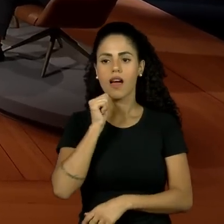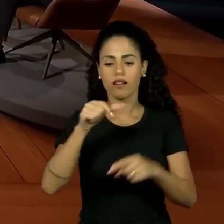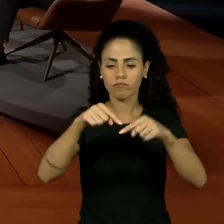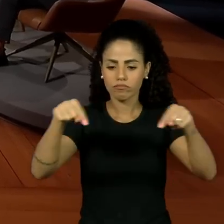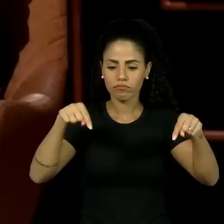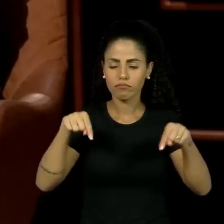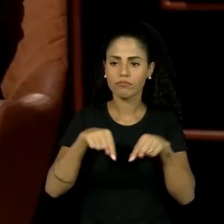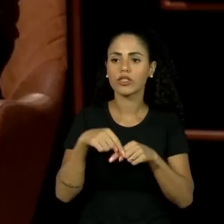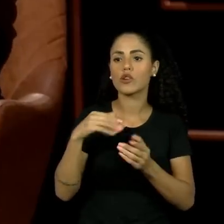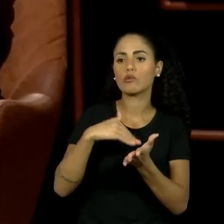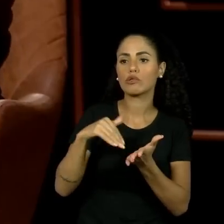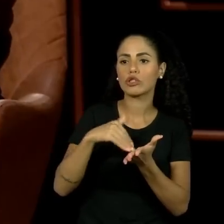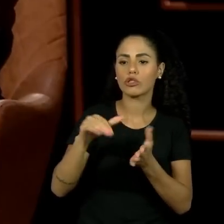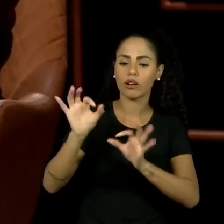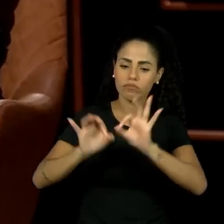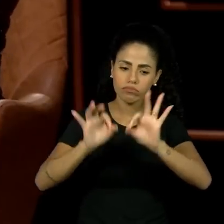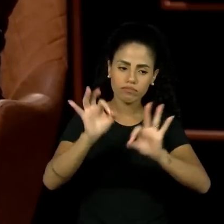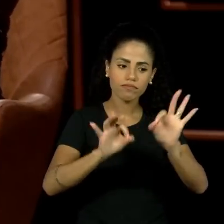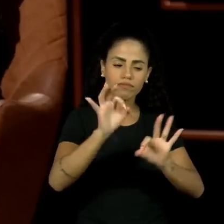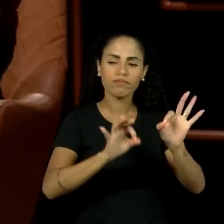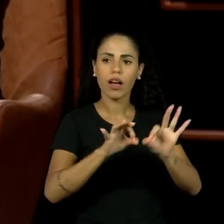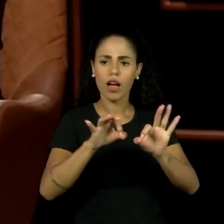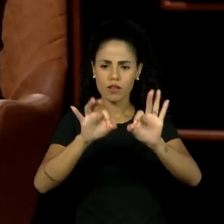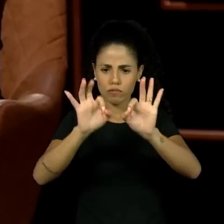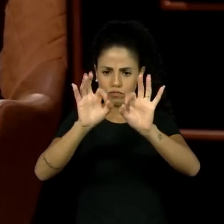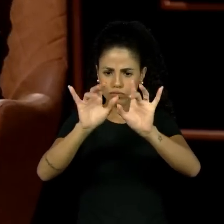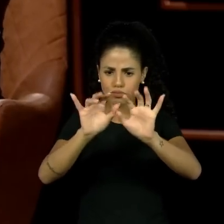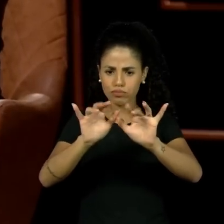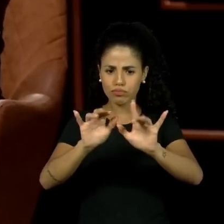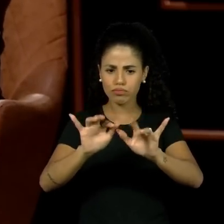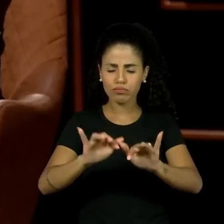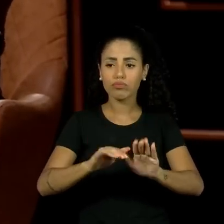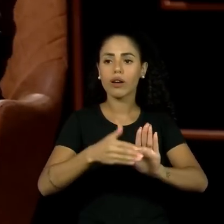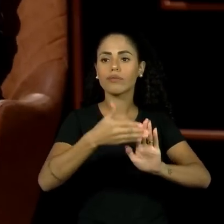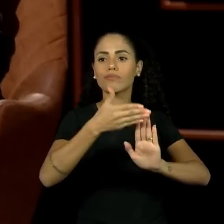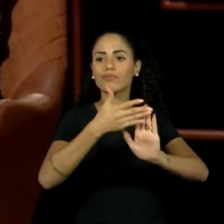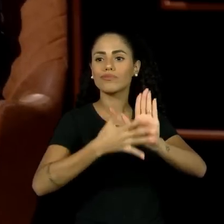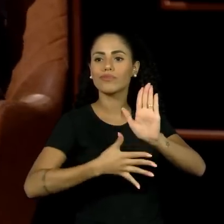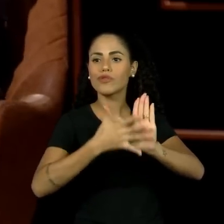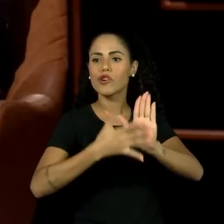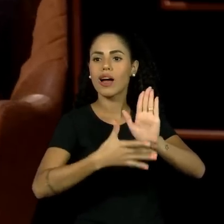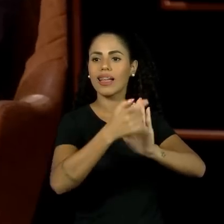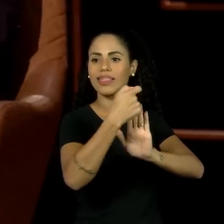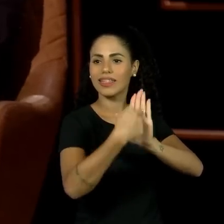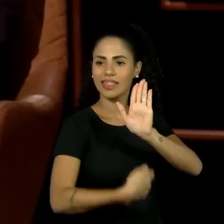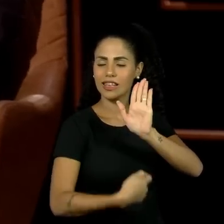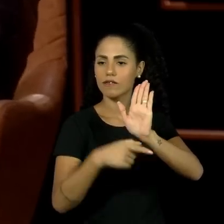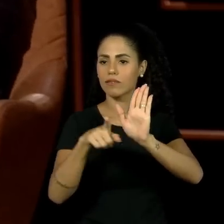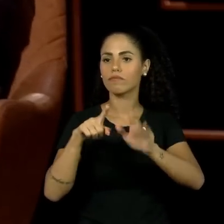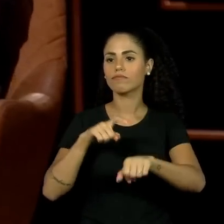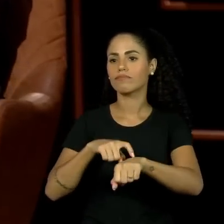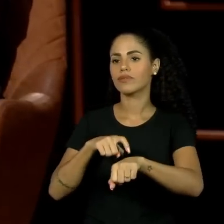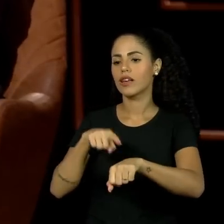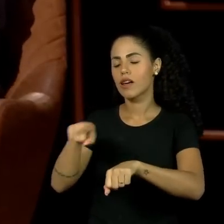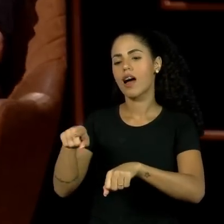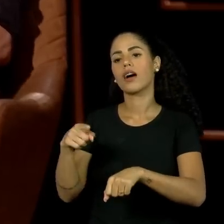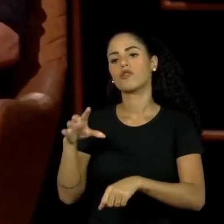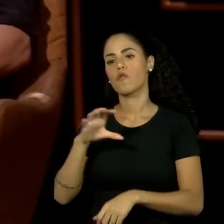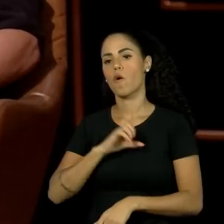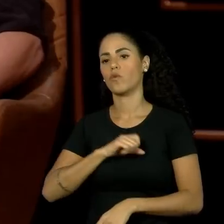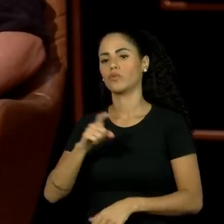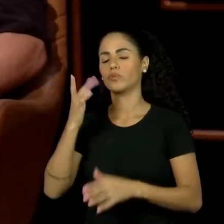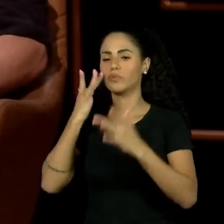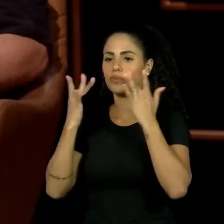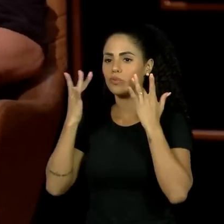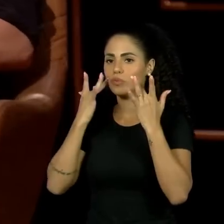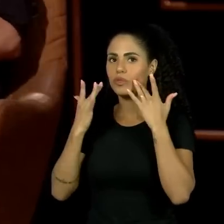de produção e daí eu comecei a produzir as minhas peças, o que eu queria. Nesse momento o teatro me roubou. Não,